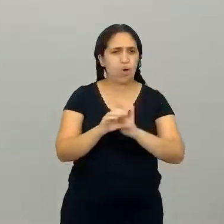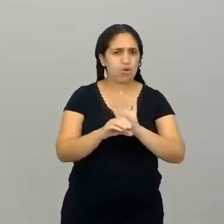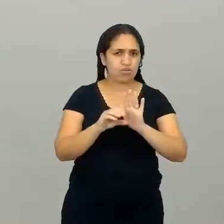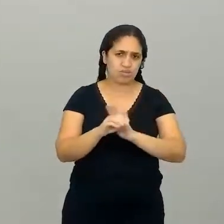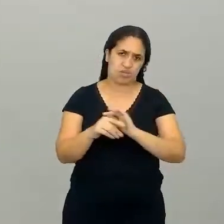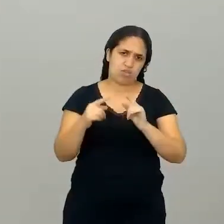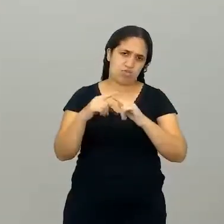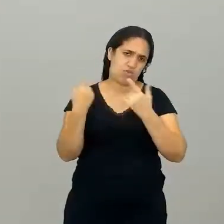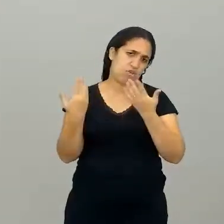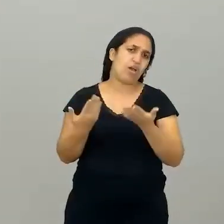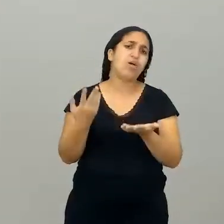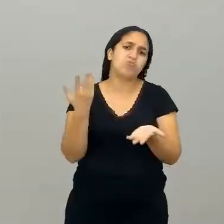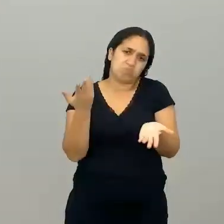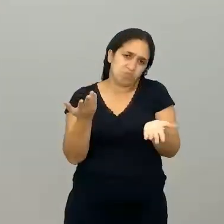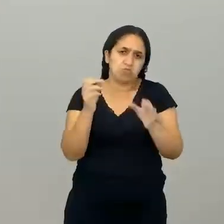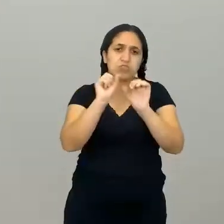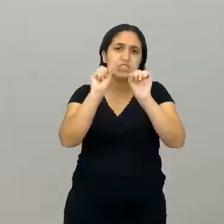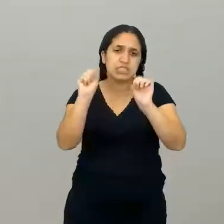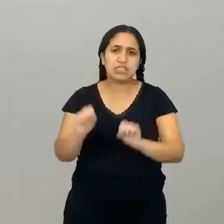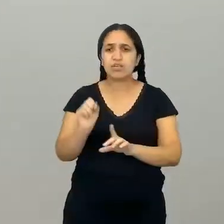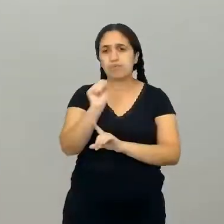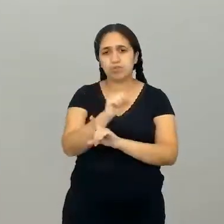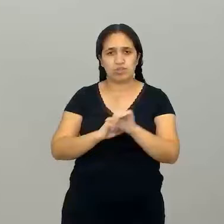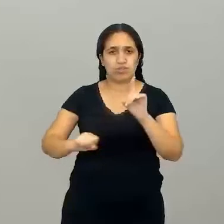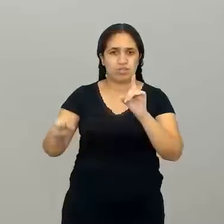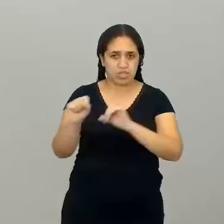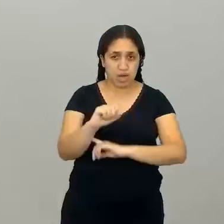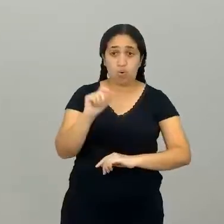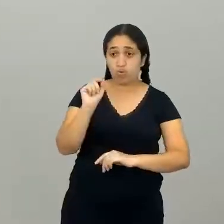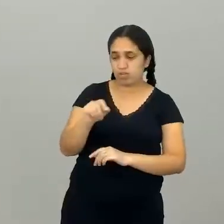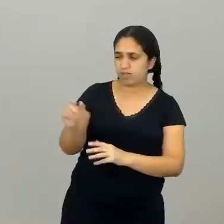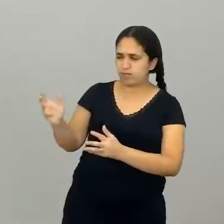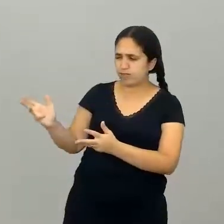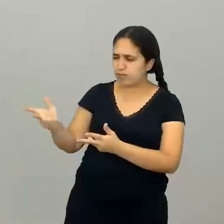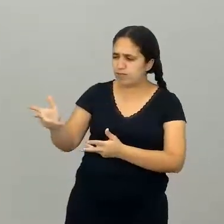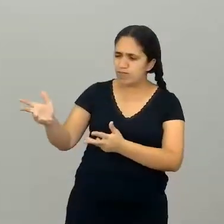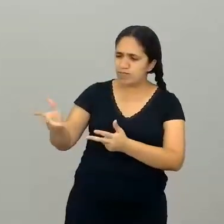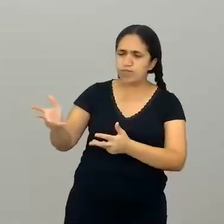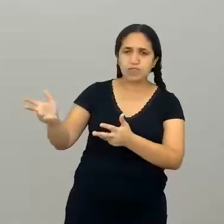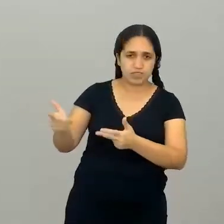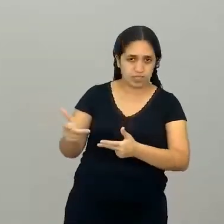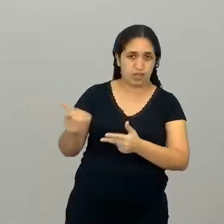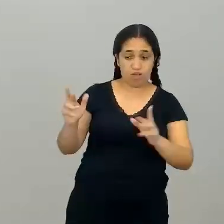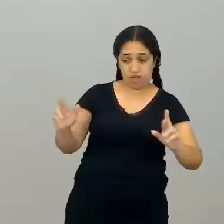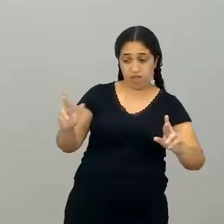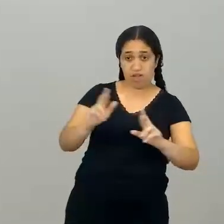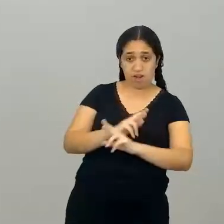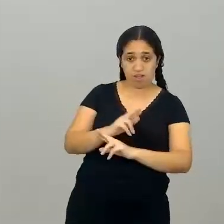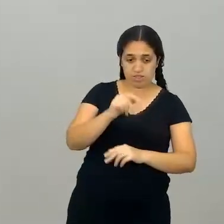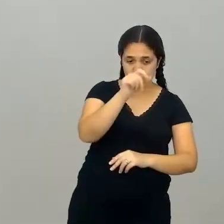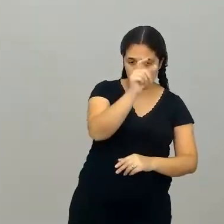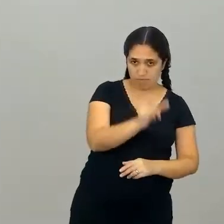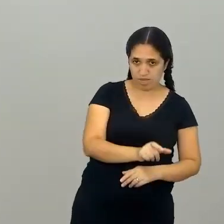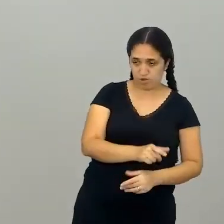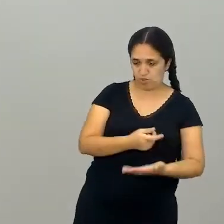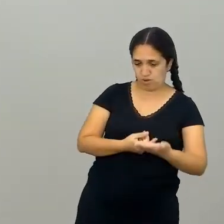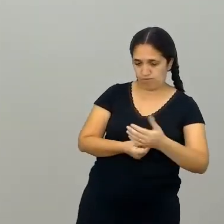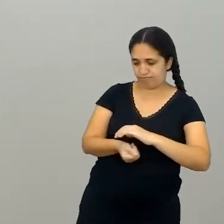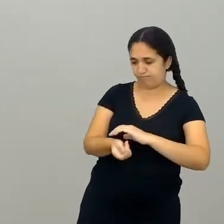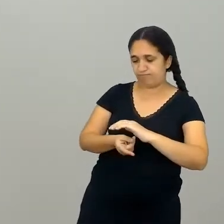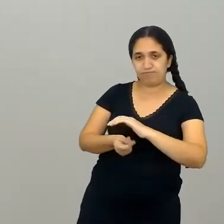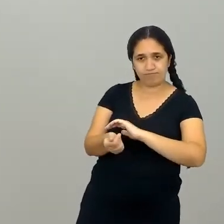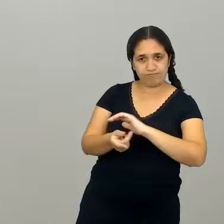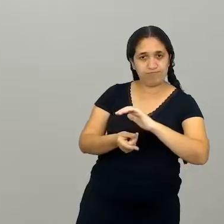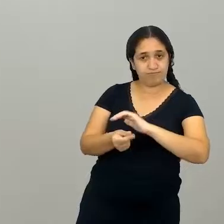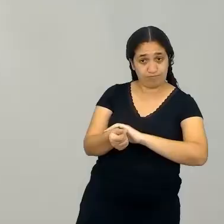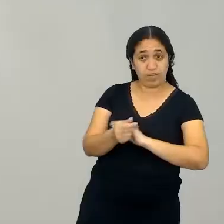social, que parte da questão da exploração do trabalho, da relação entre alguém que investe, alguém que é